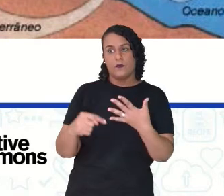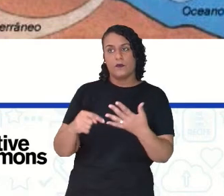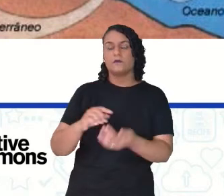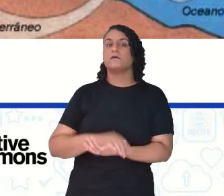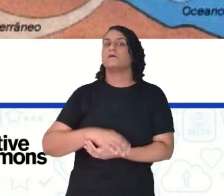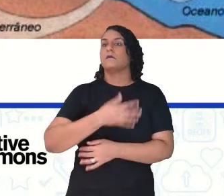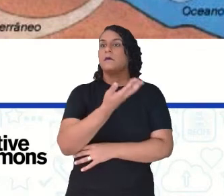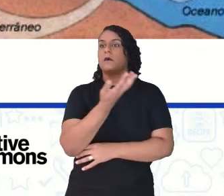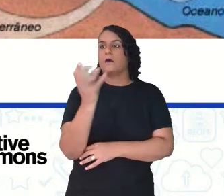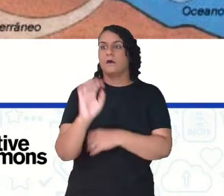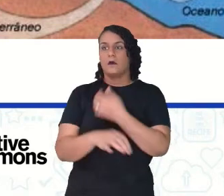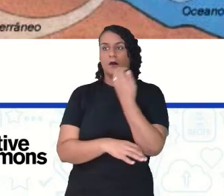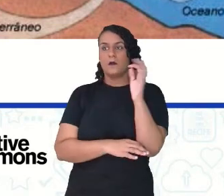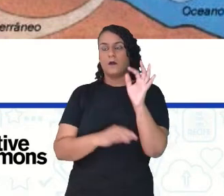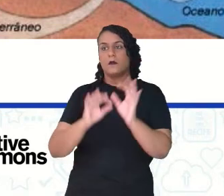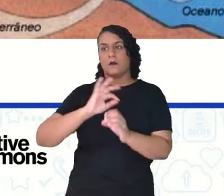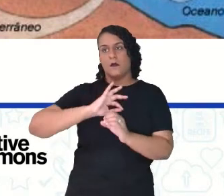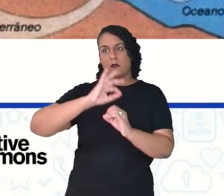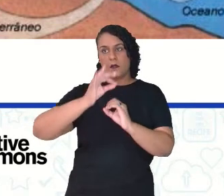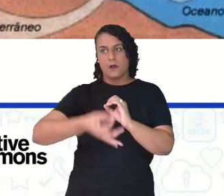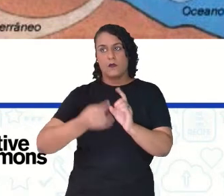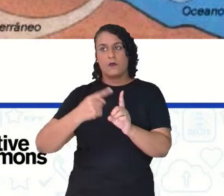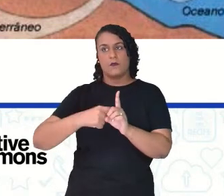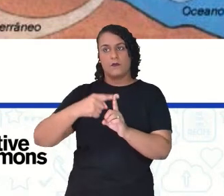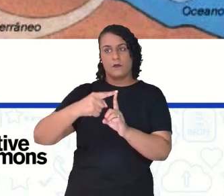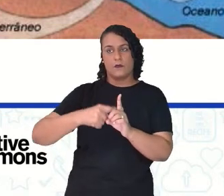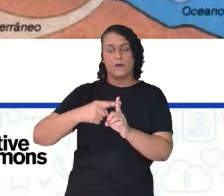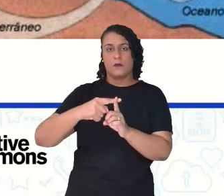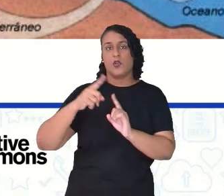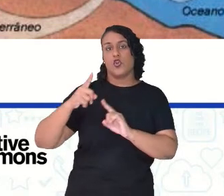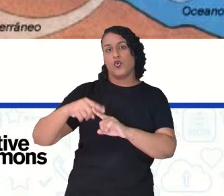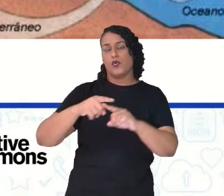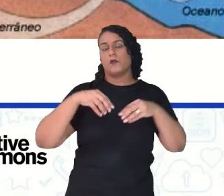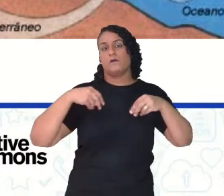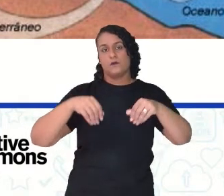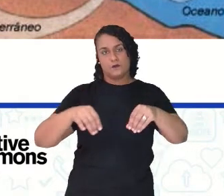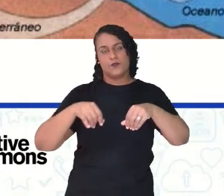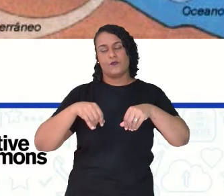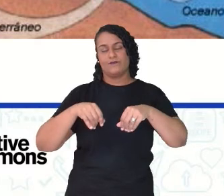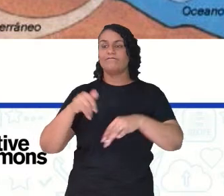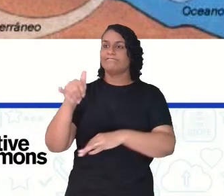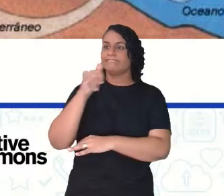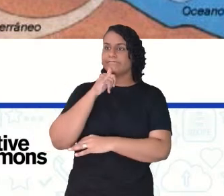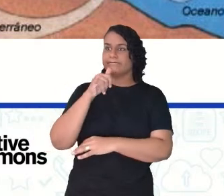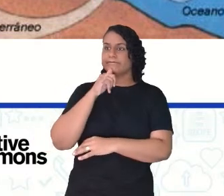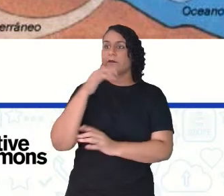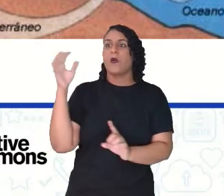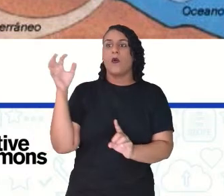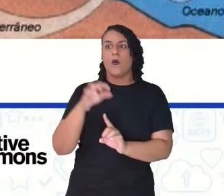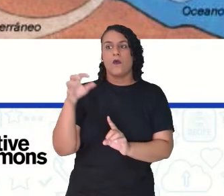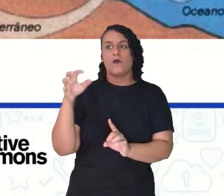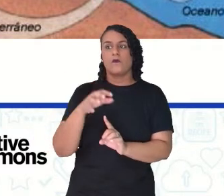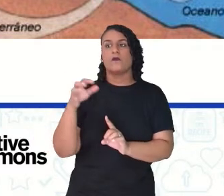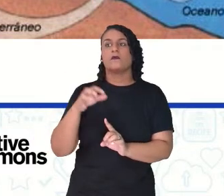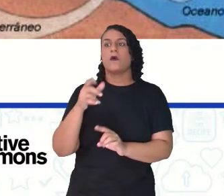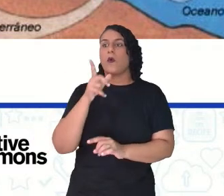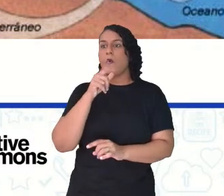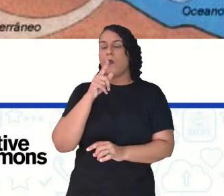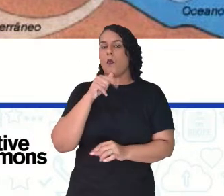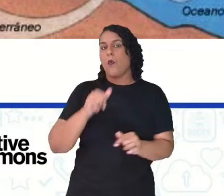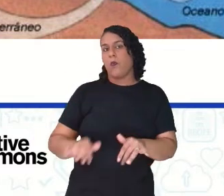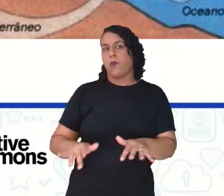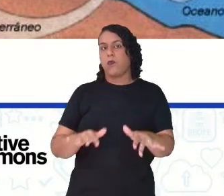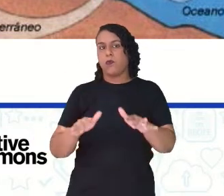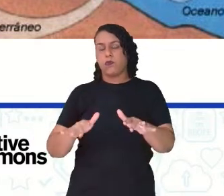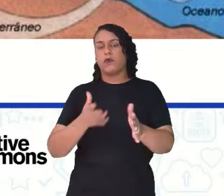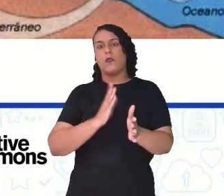cobertura vegetal, altitude, temperatura e tipo de solo, por exemplo, afeta diretamente a quantidade de água envolvida